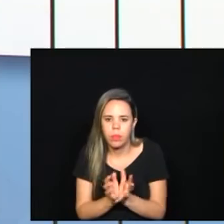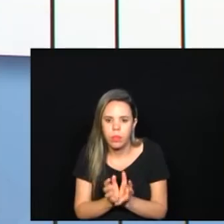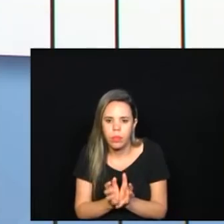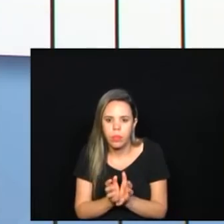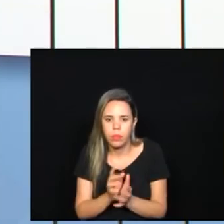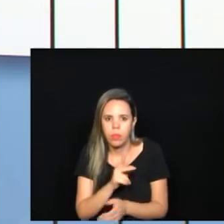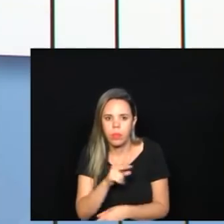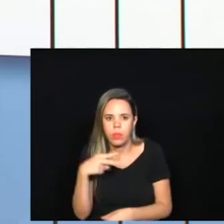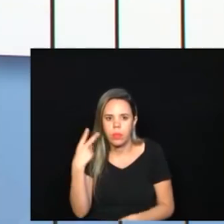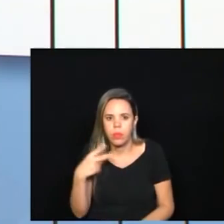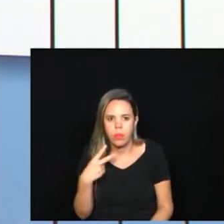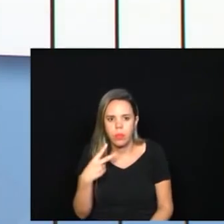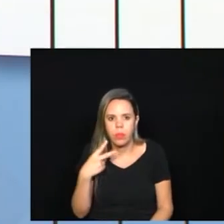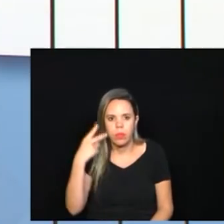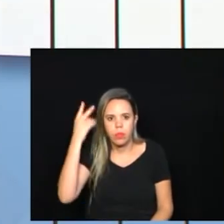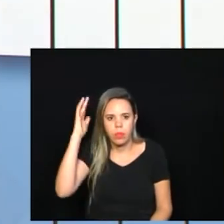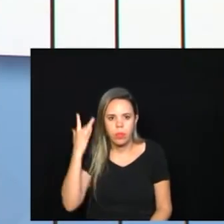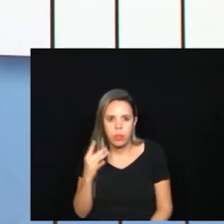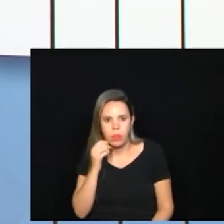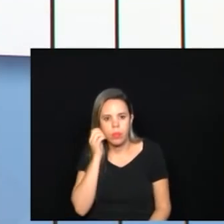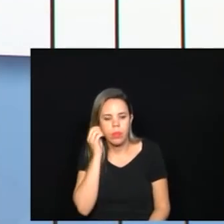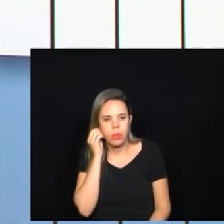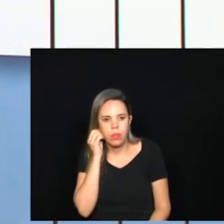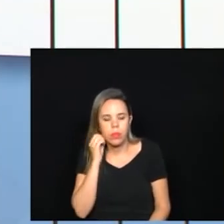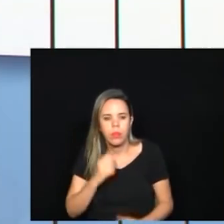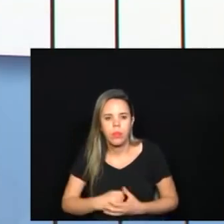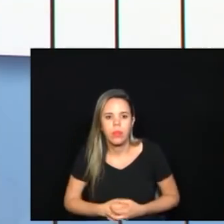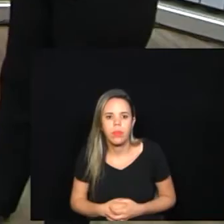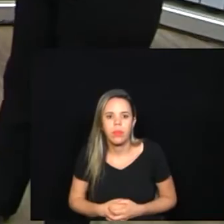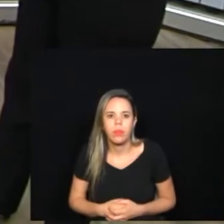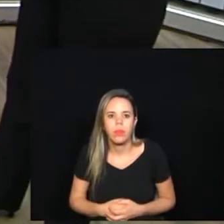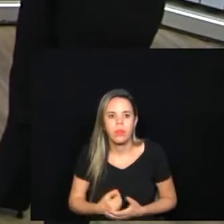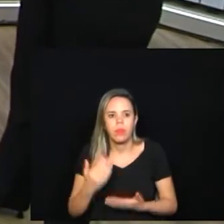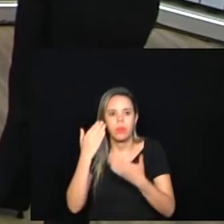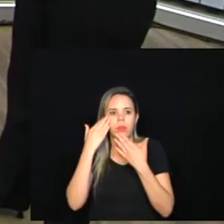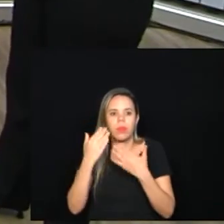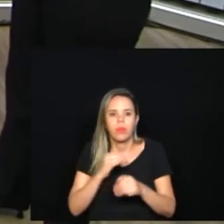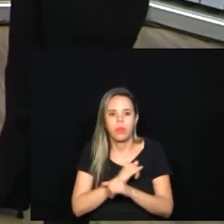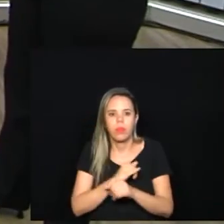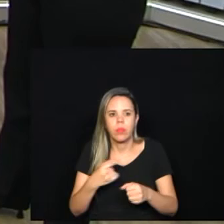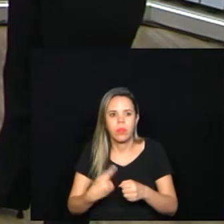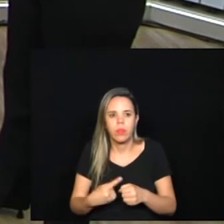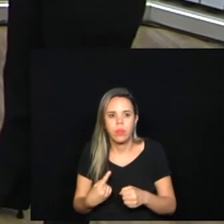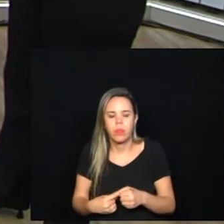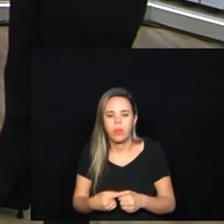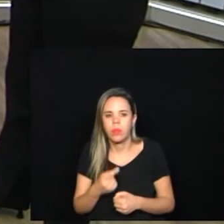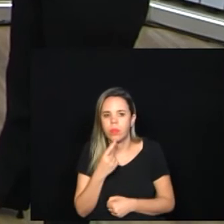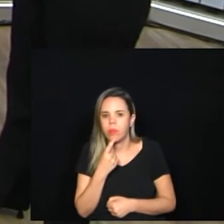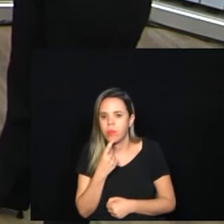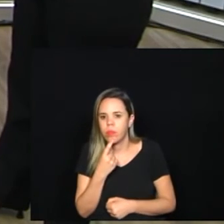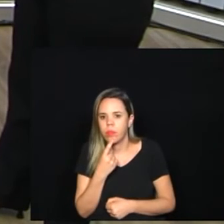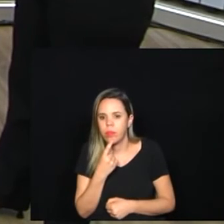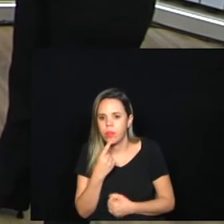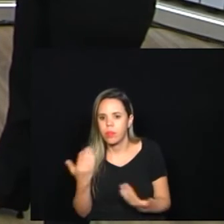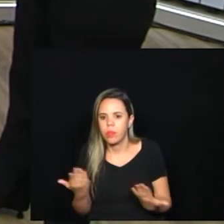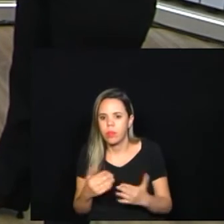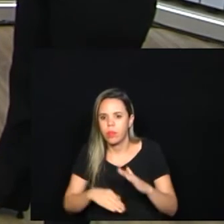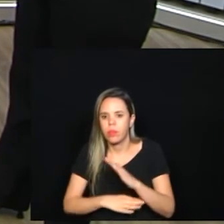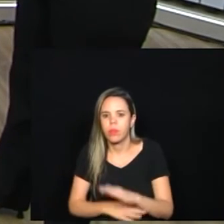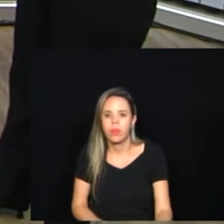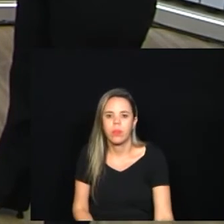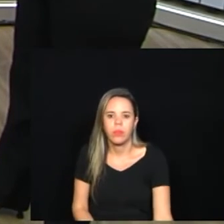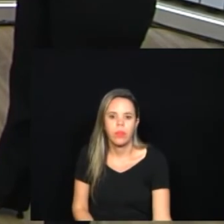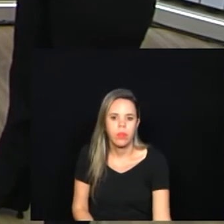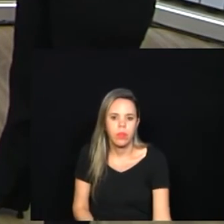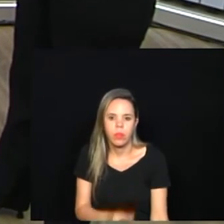é presidida pela vereadora Guida Calisto. Mina Abreu, muito obrigado pelas notícias da Metrópole de Campinas, agora do